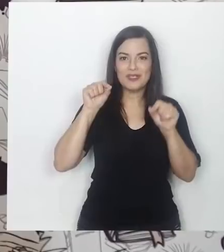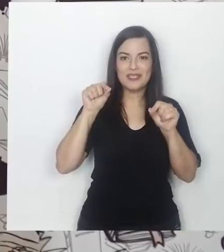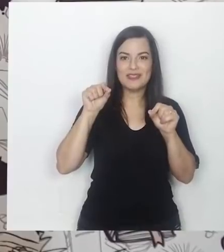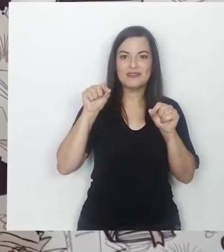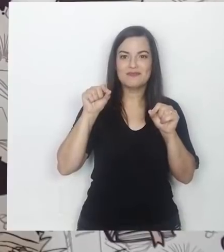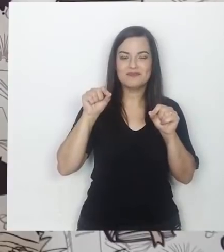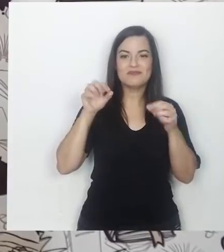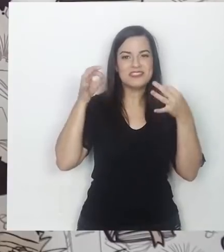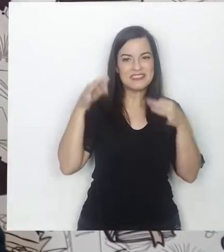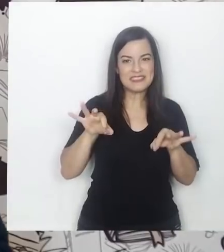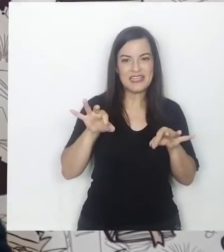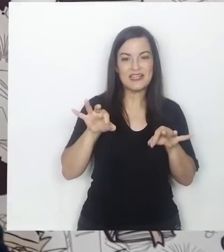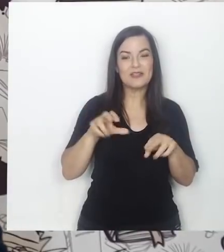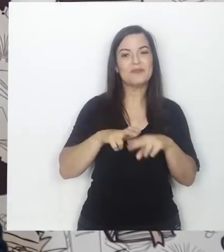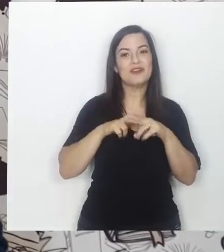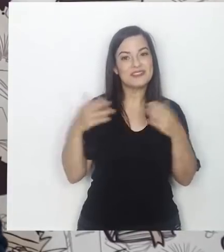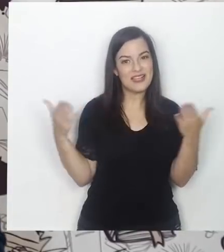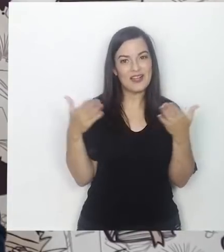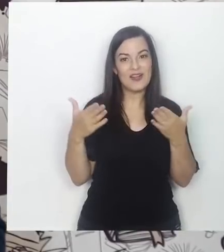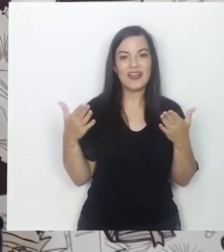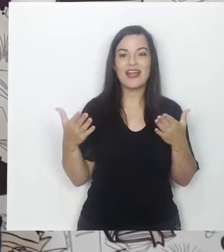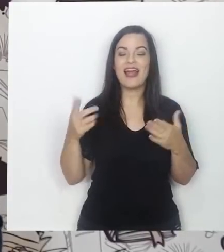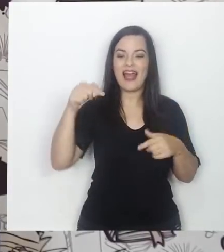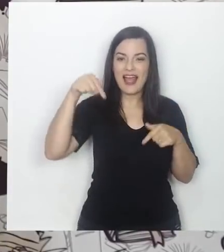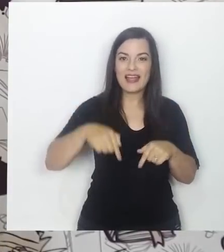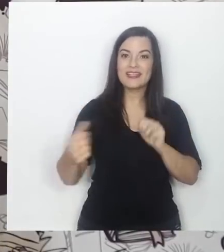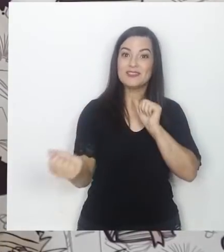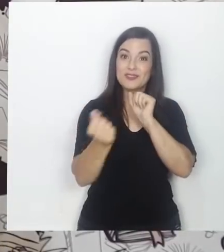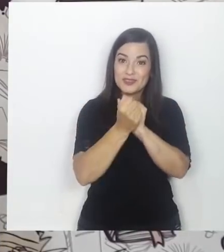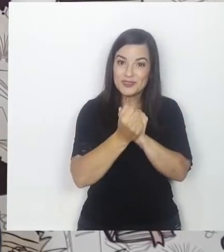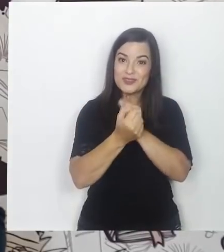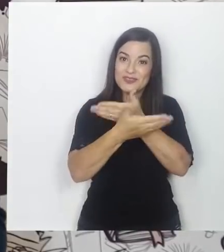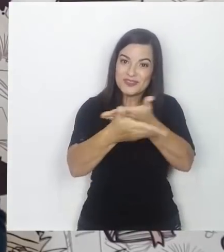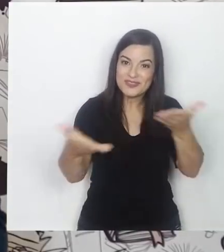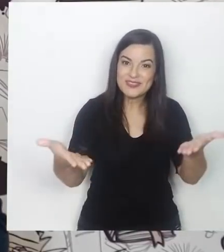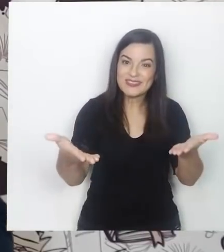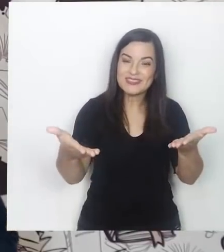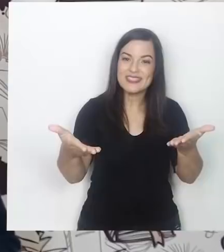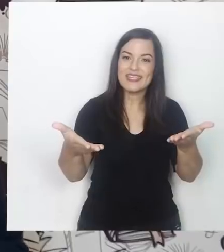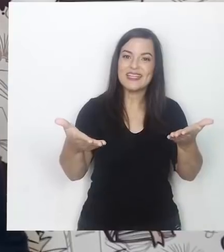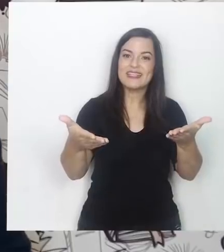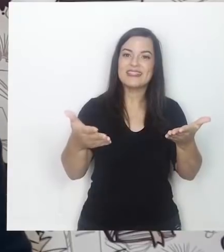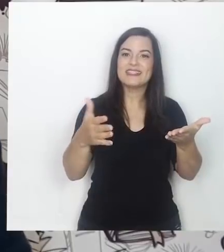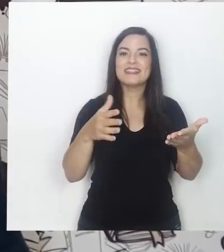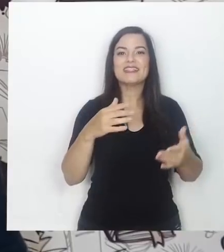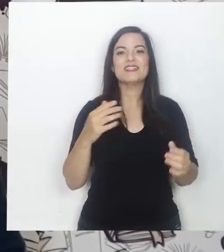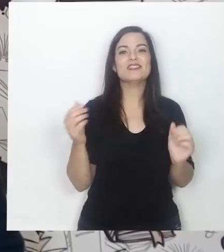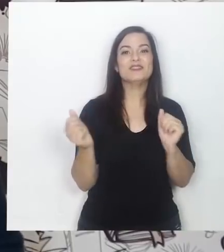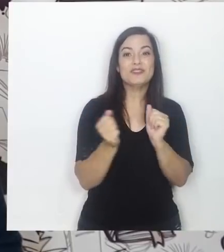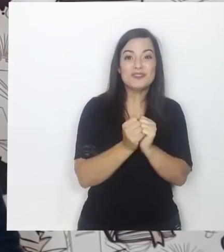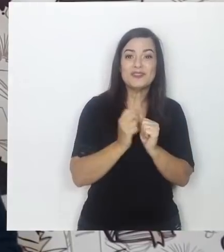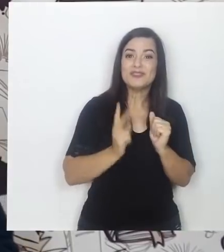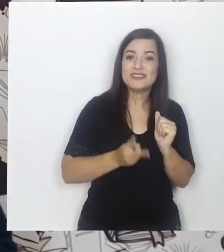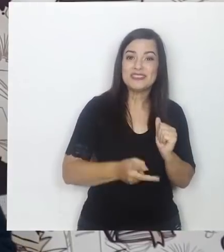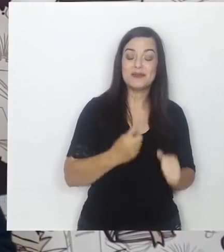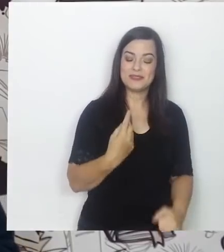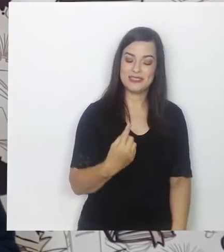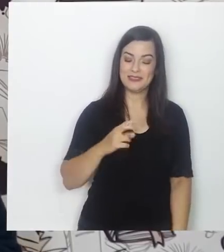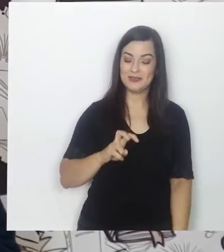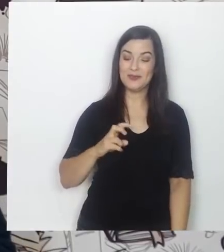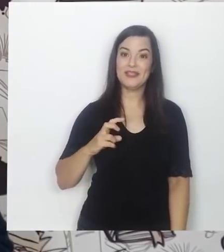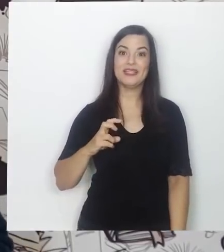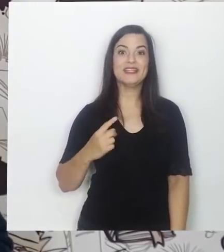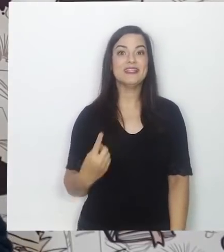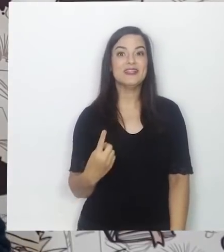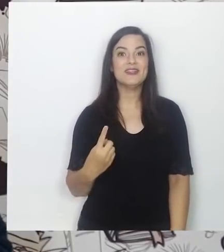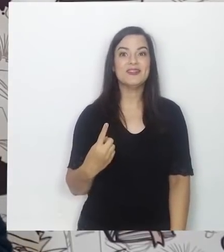aqui com vocês ao longo de 151 encontros, levando o meu bom dia,